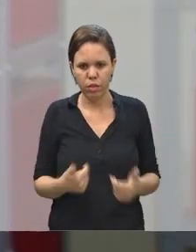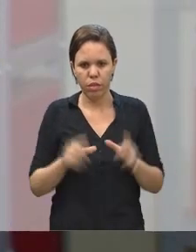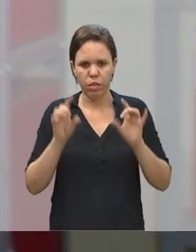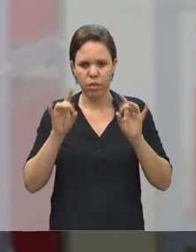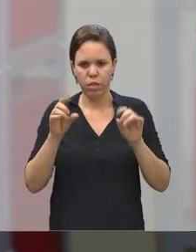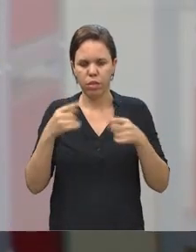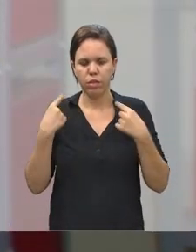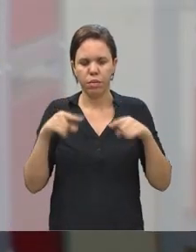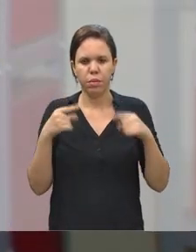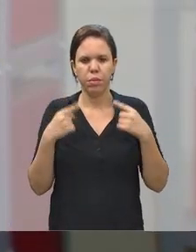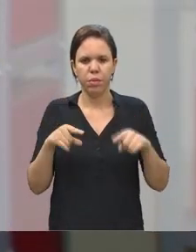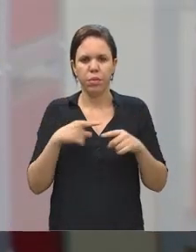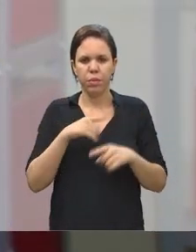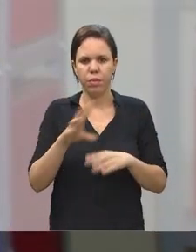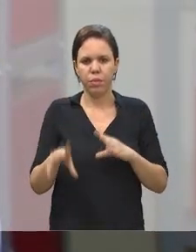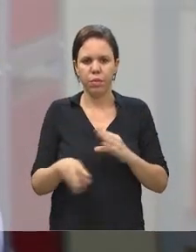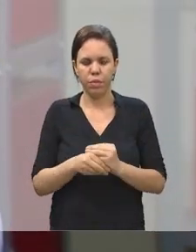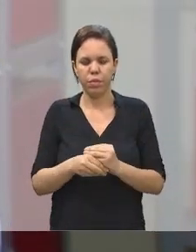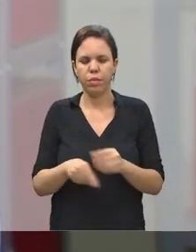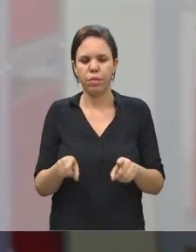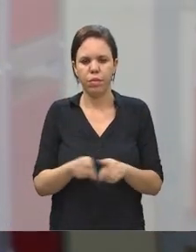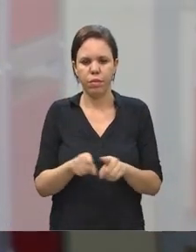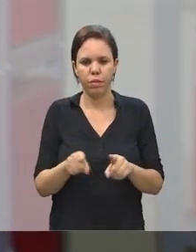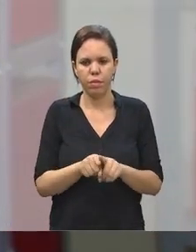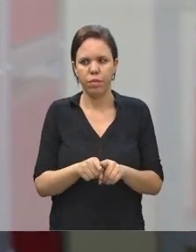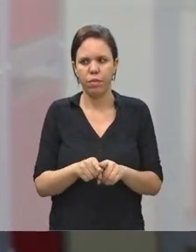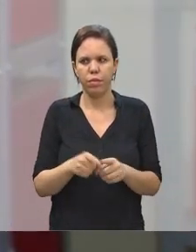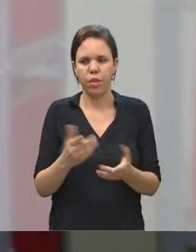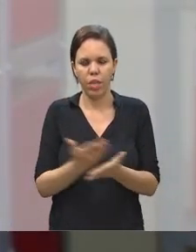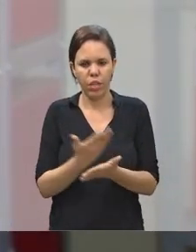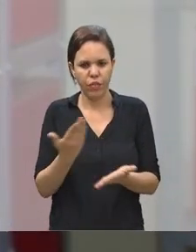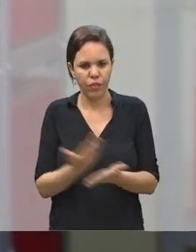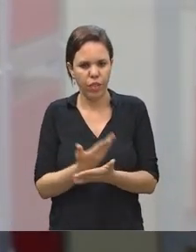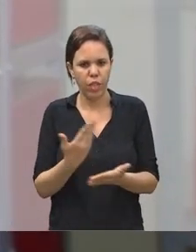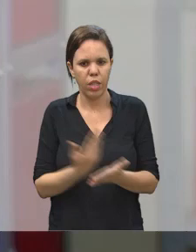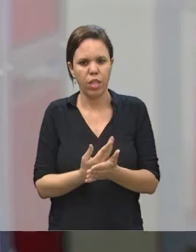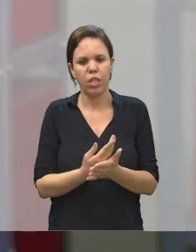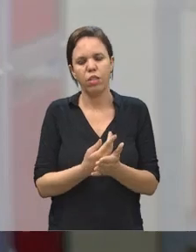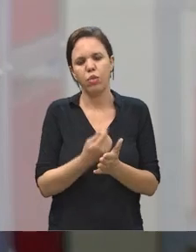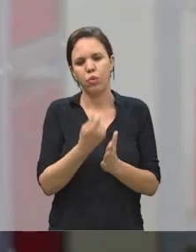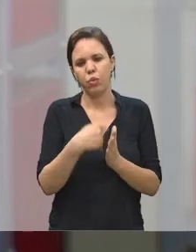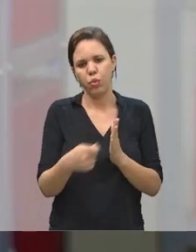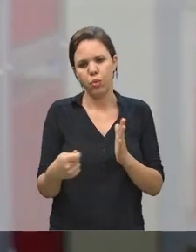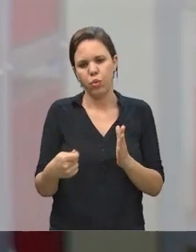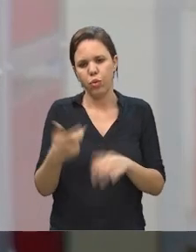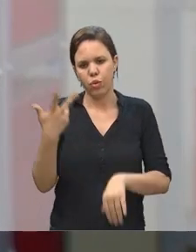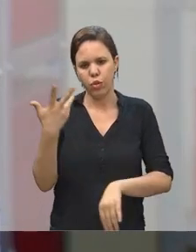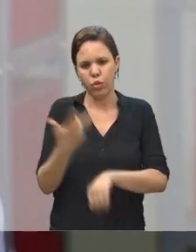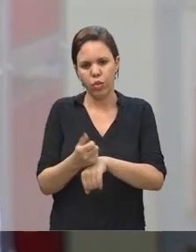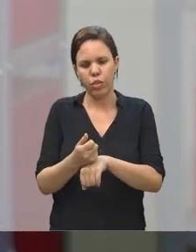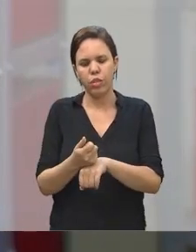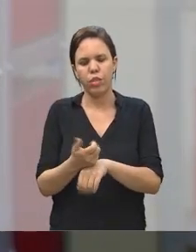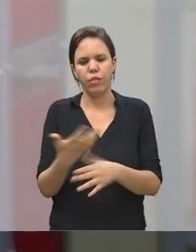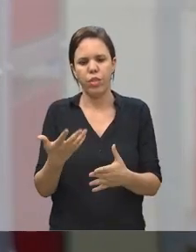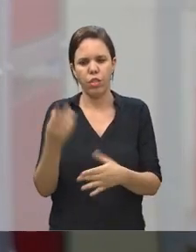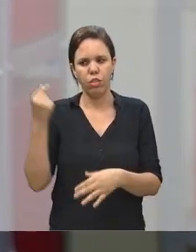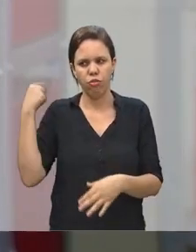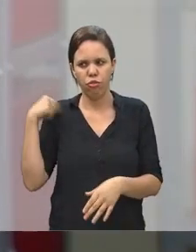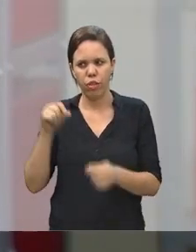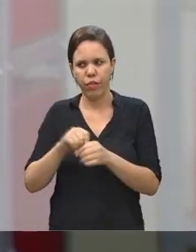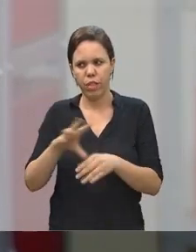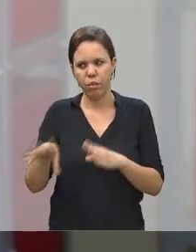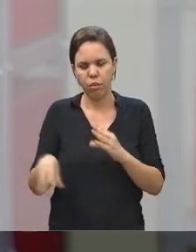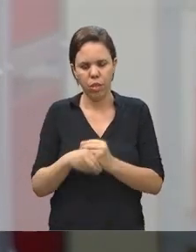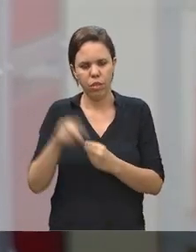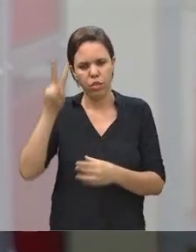esse tesouro musical, incluindo aí partituras, libretos e até mesmo gravações antigas, fazem parte